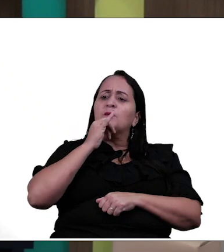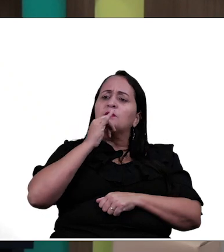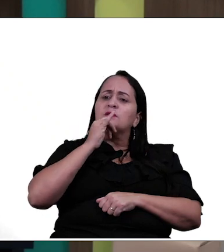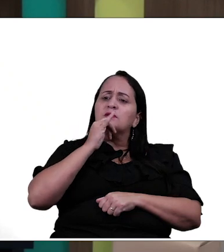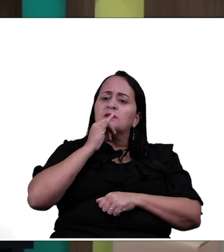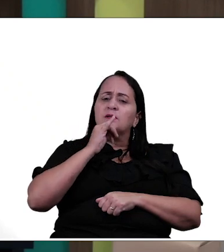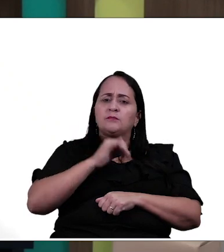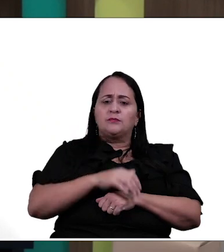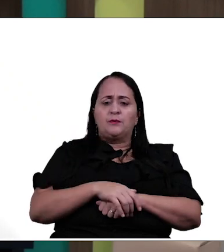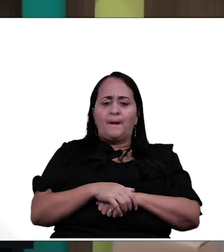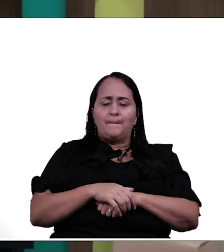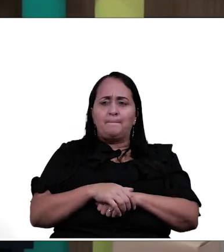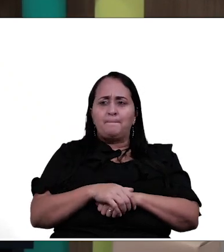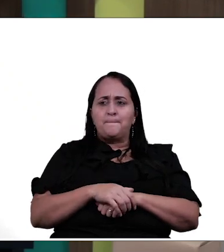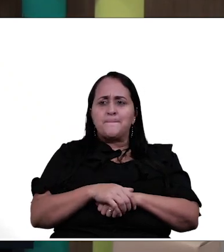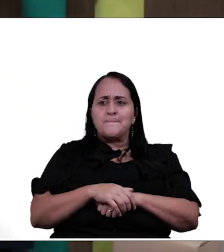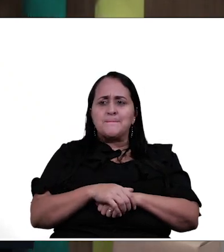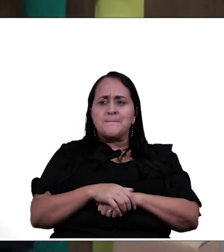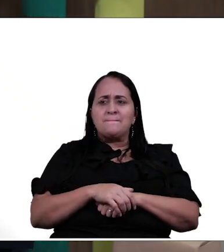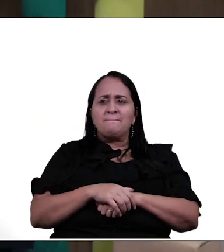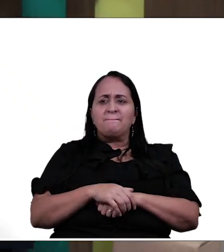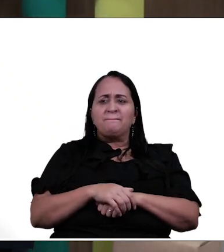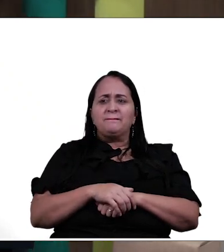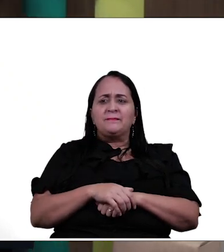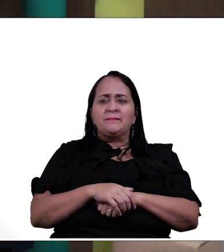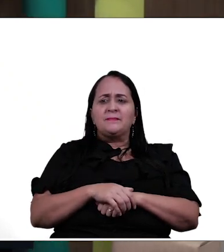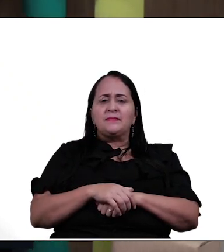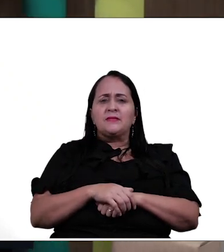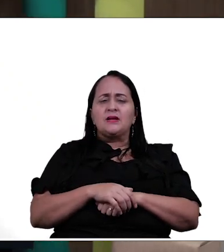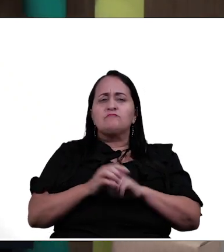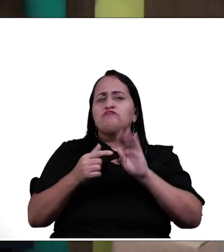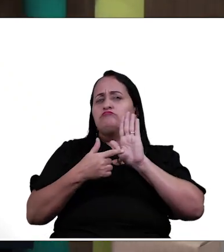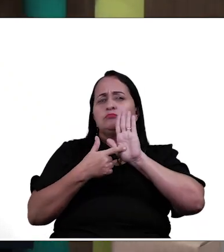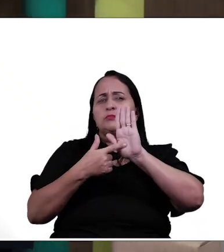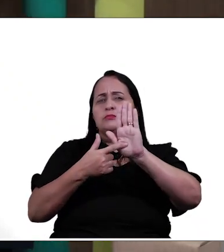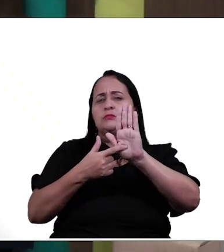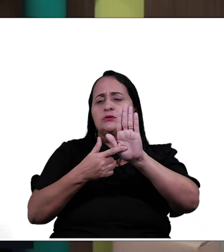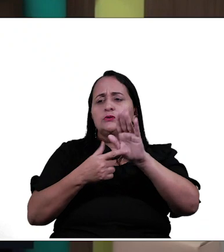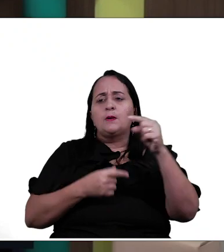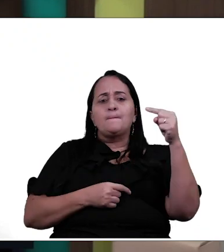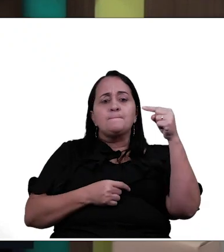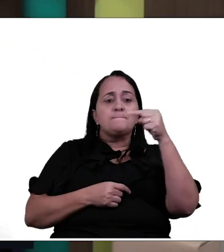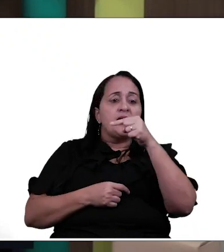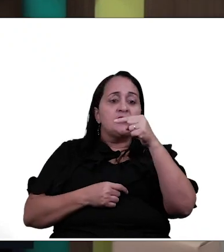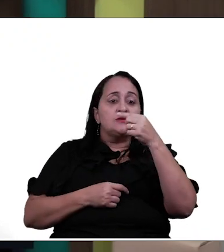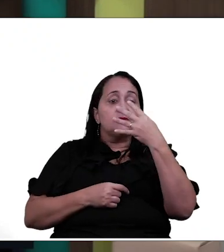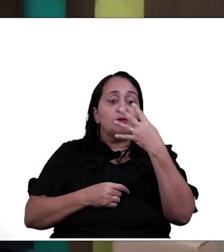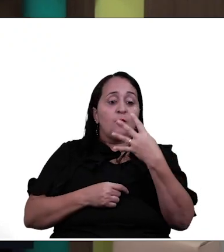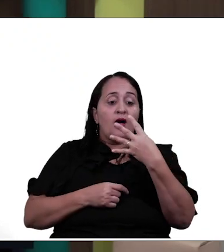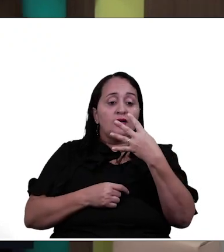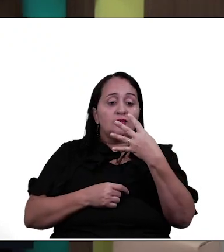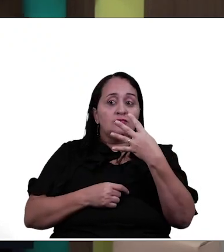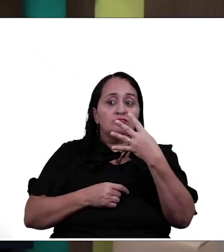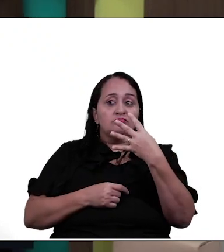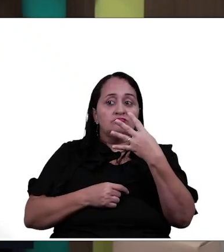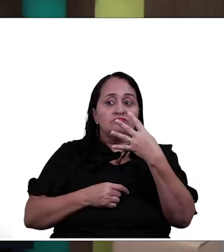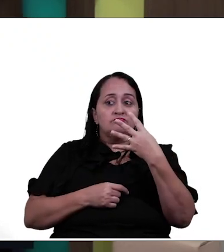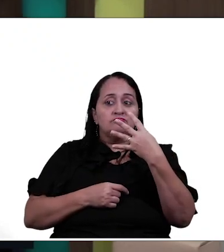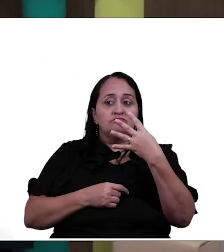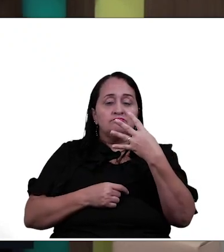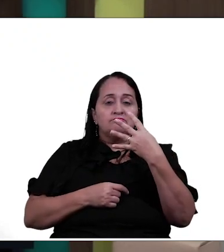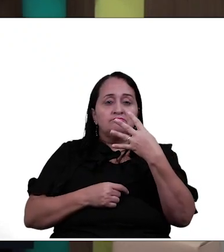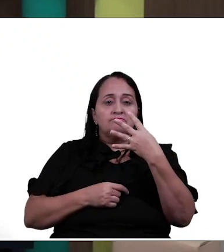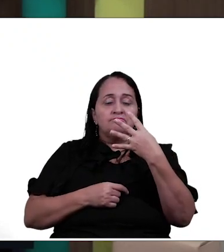Q mais? São todos os números racionais positivos. E aí,